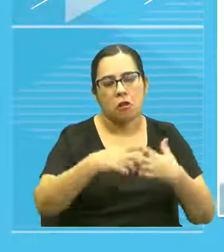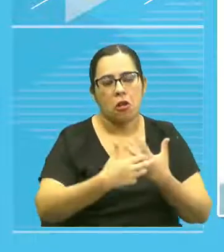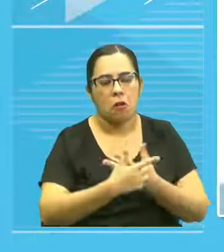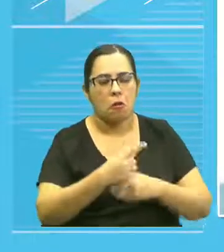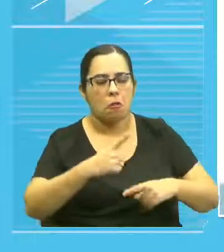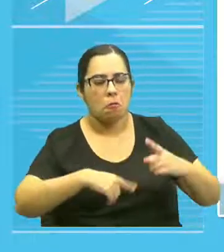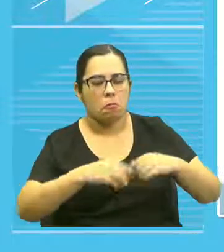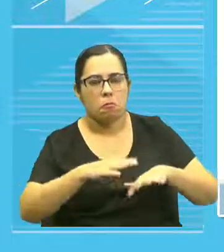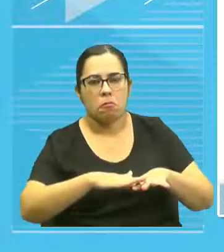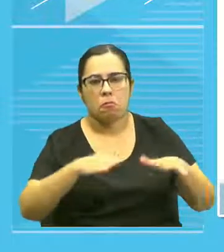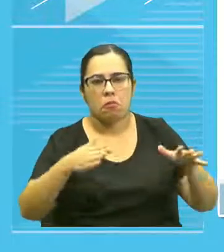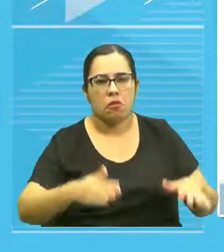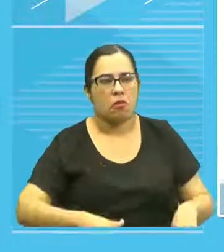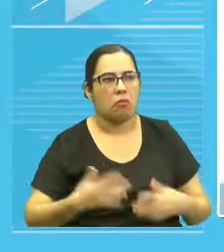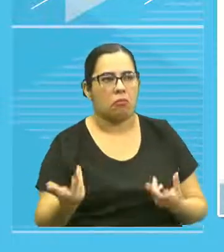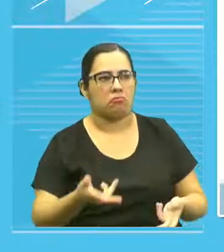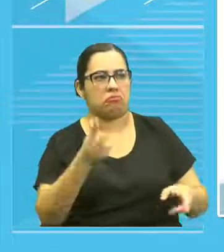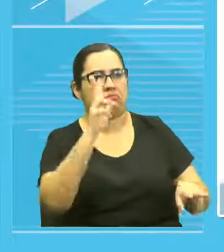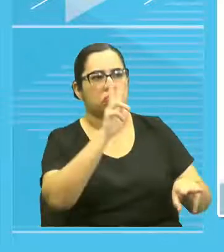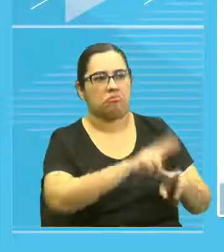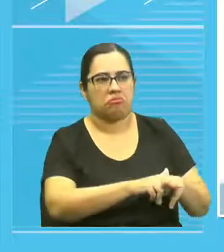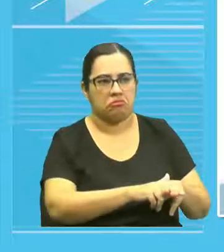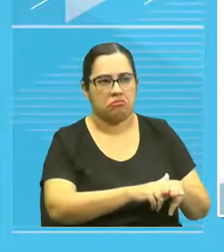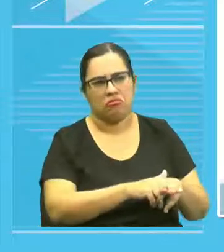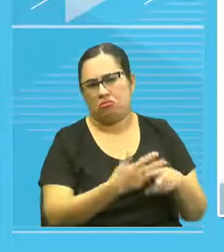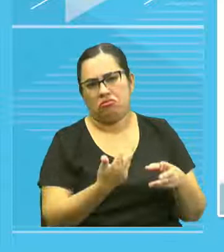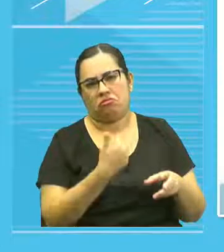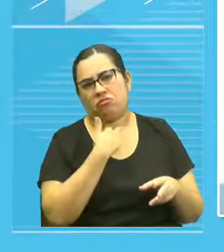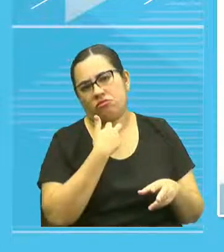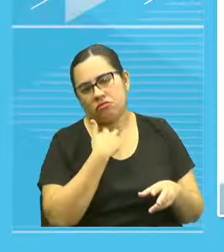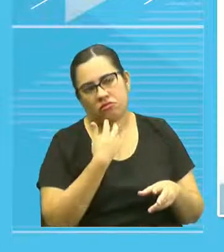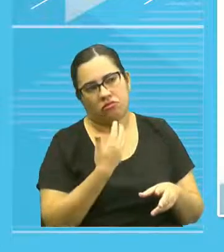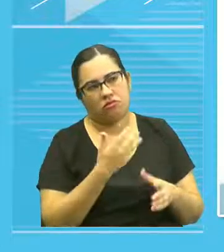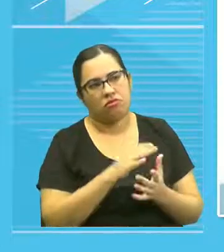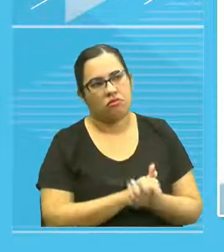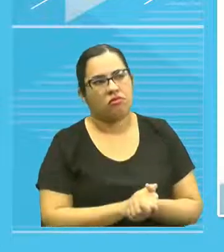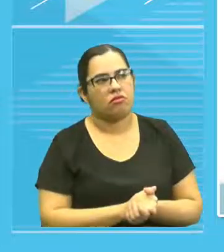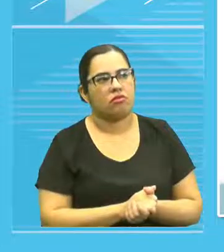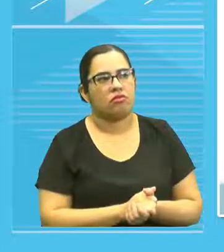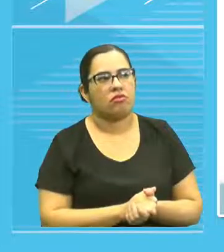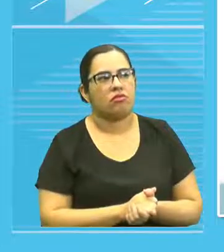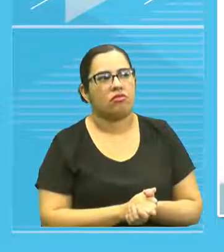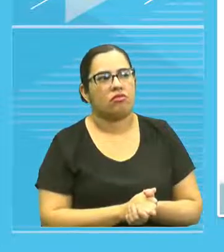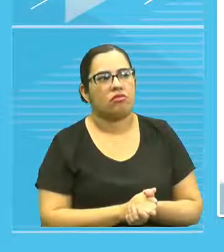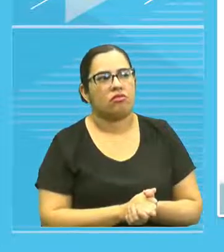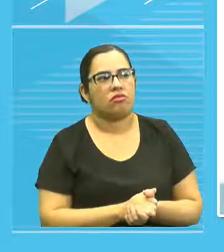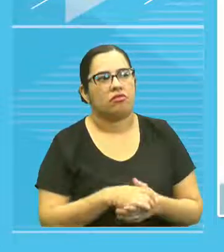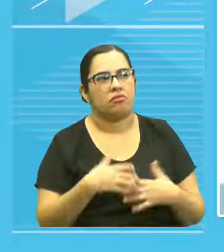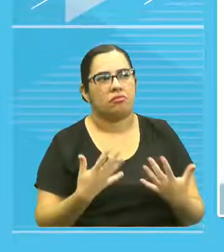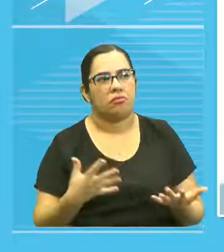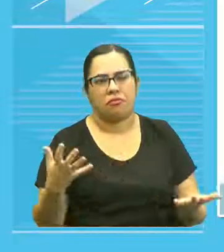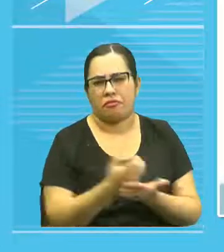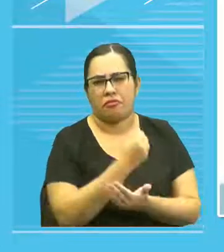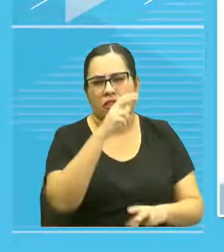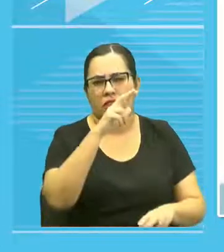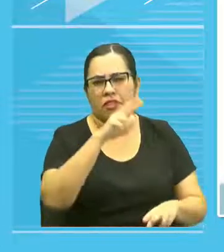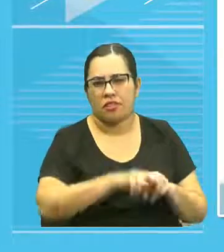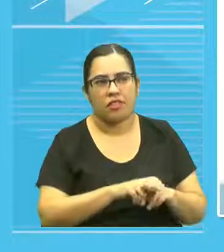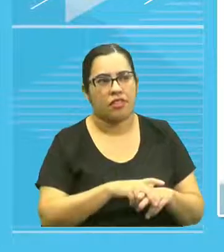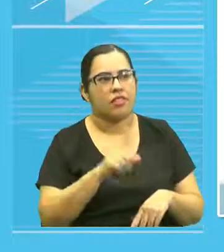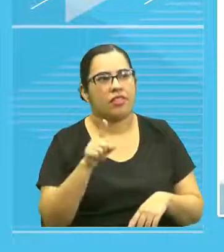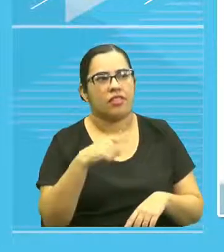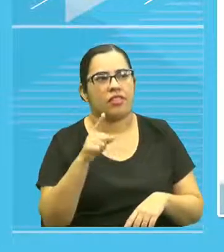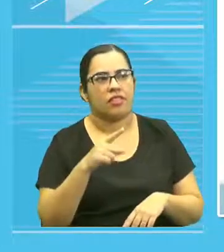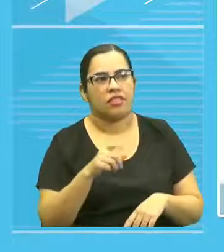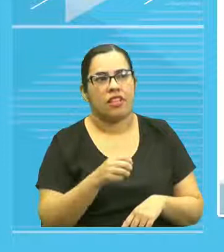um negócio a gente não vai dizer que é que prendeu o celular o meu celular foi preso eu aprendi aprender prender o meu celular não ele